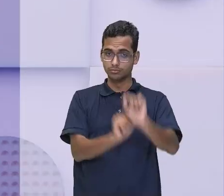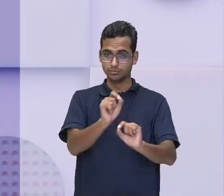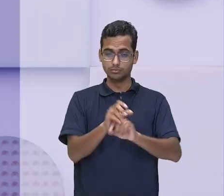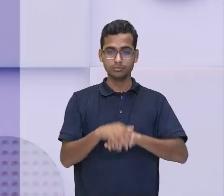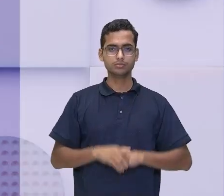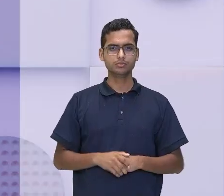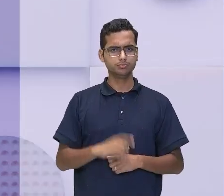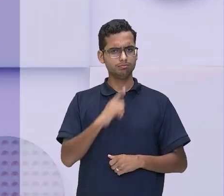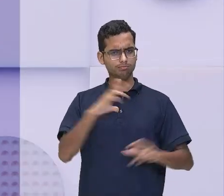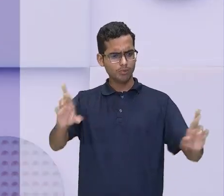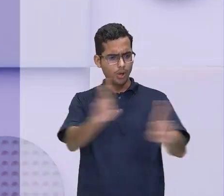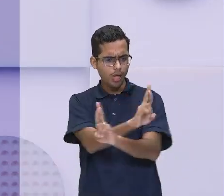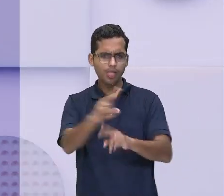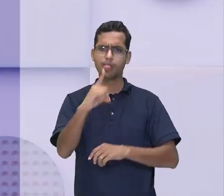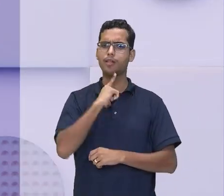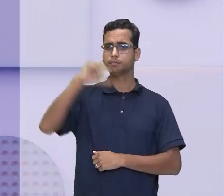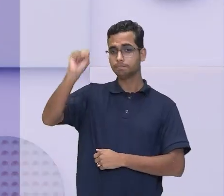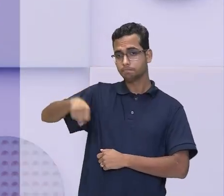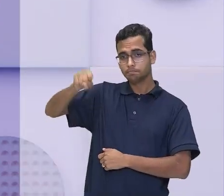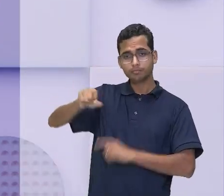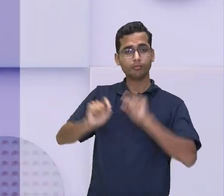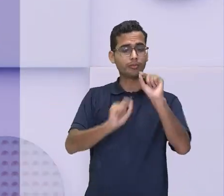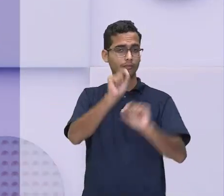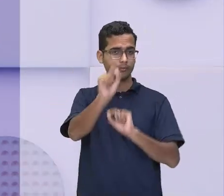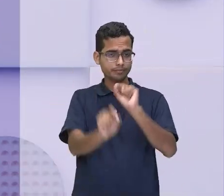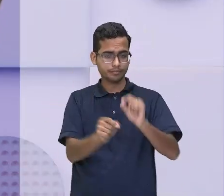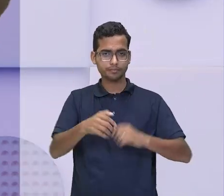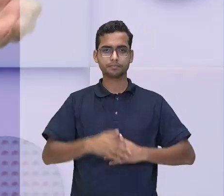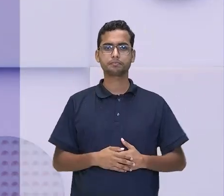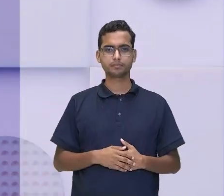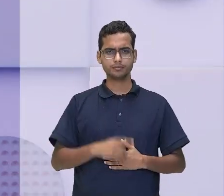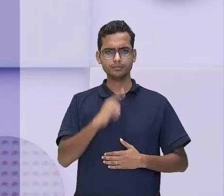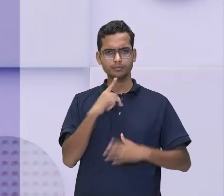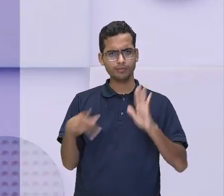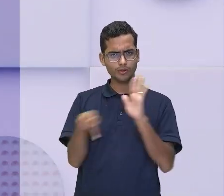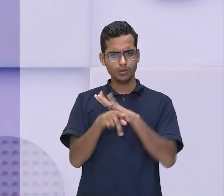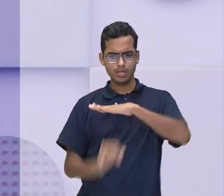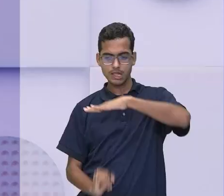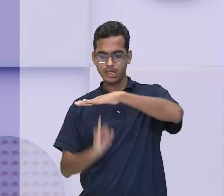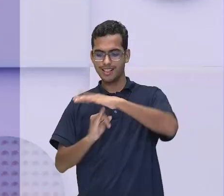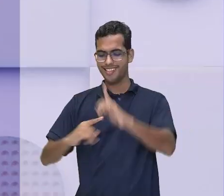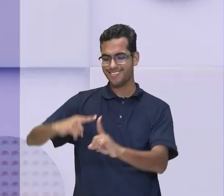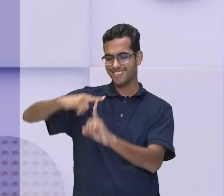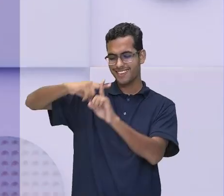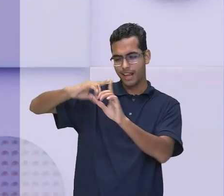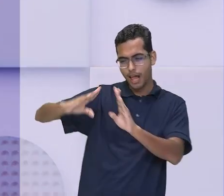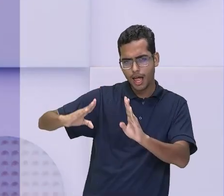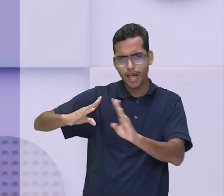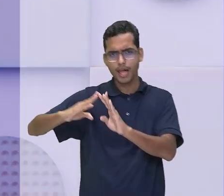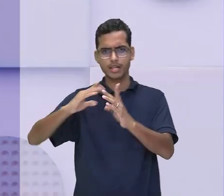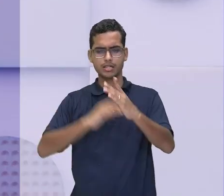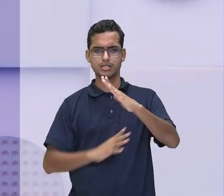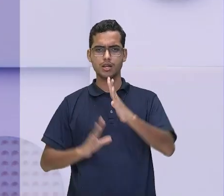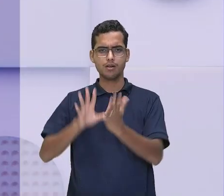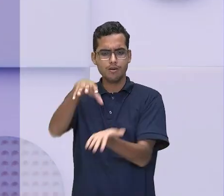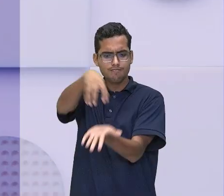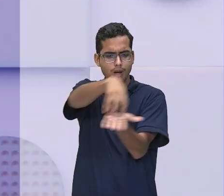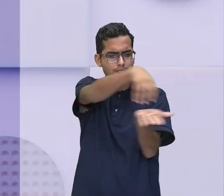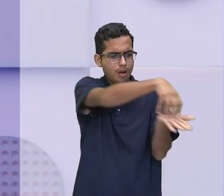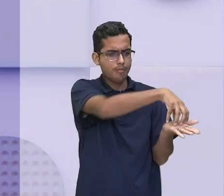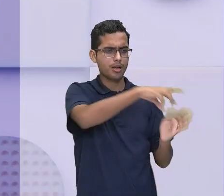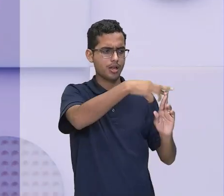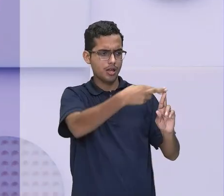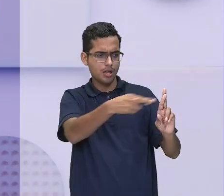essa relação ela vai além das instituições, além das denominações religiosas. Essa relação também